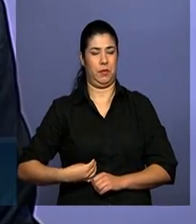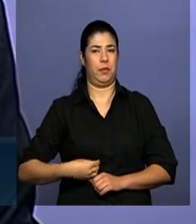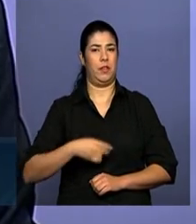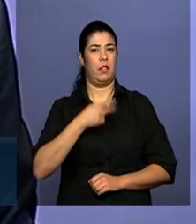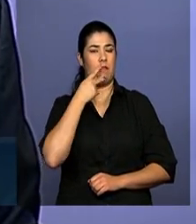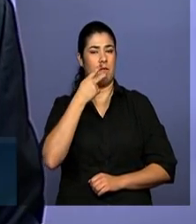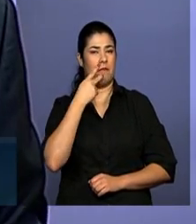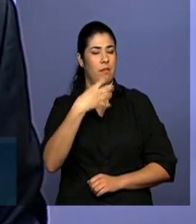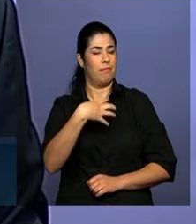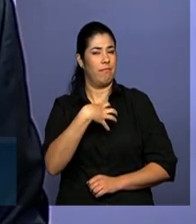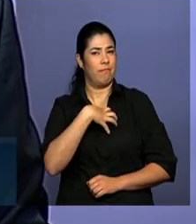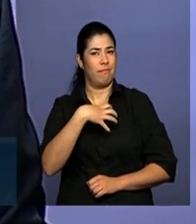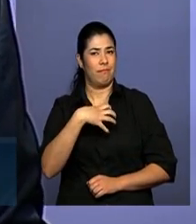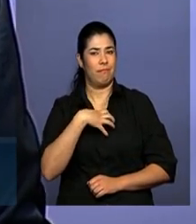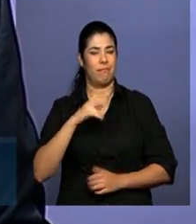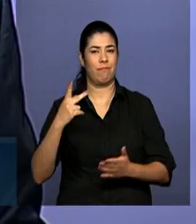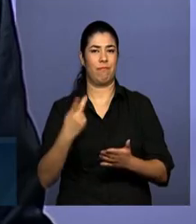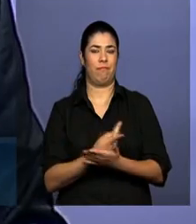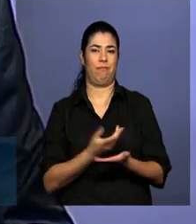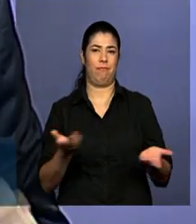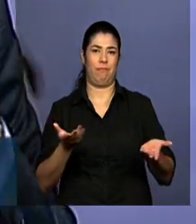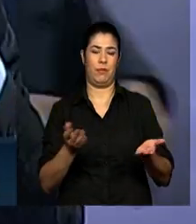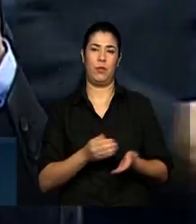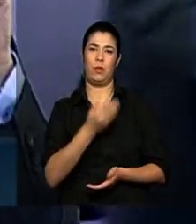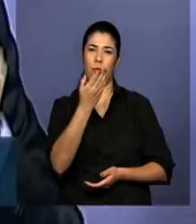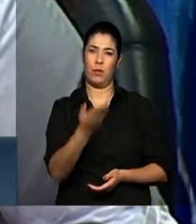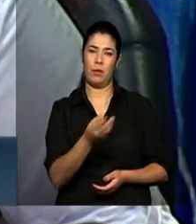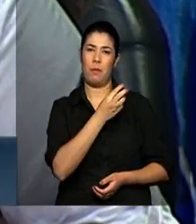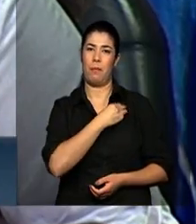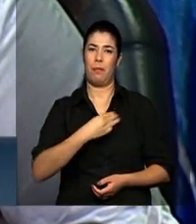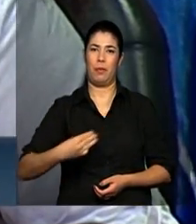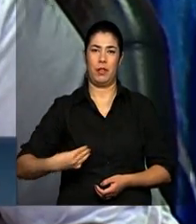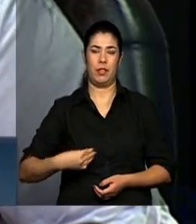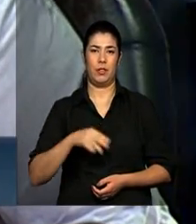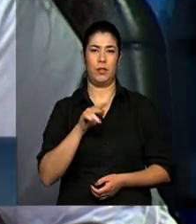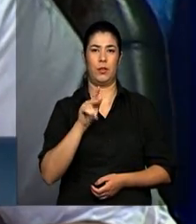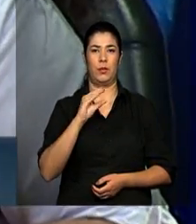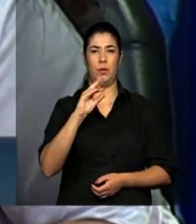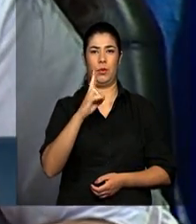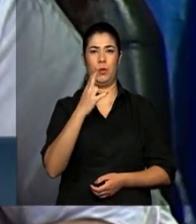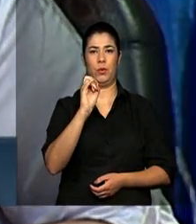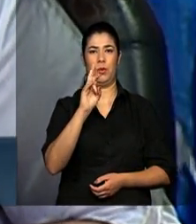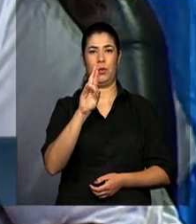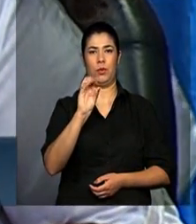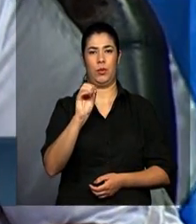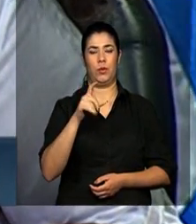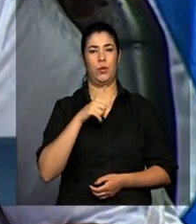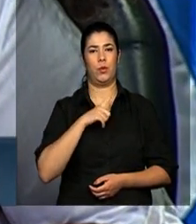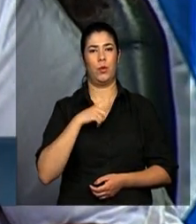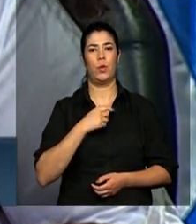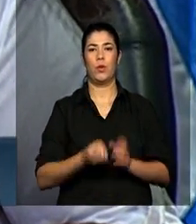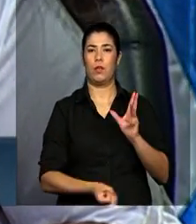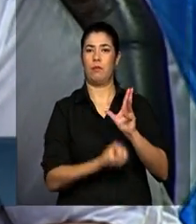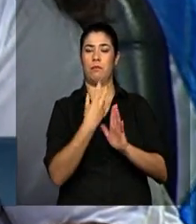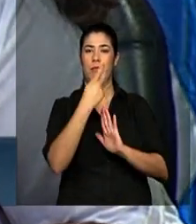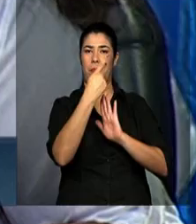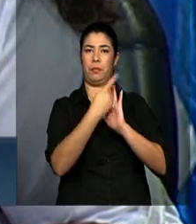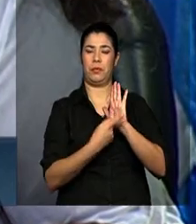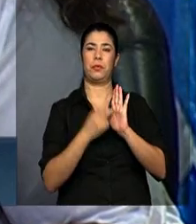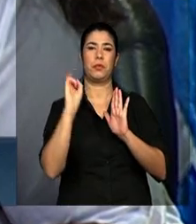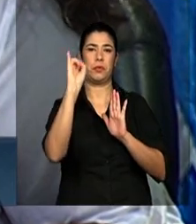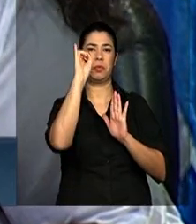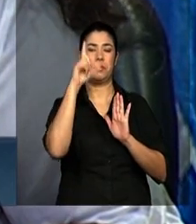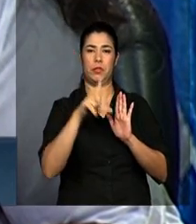nossa satisfação com esse momento, ministro Kioro, com relação a essa portaria, a importância